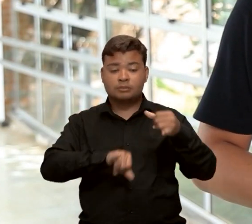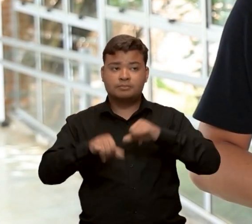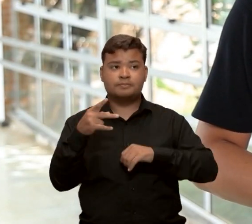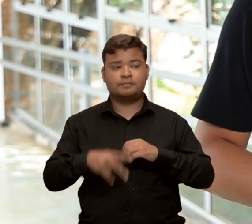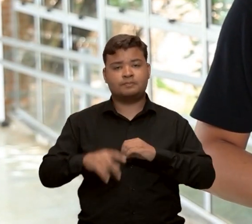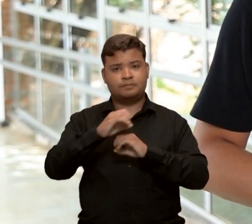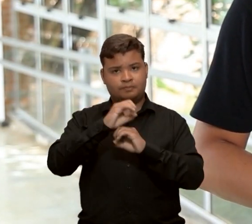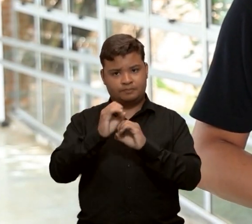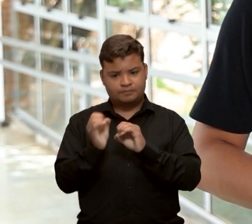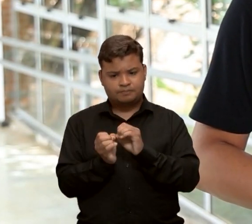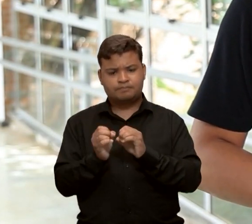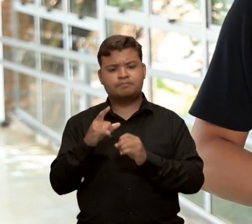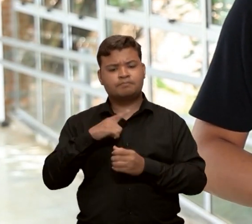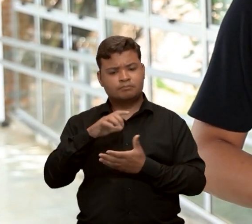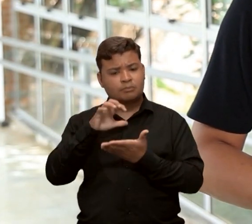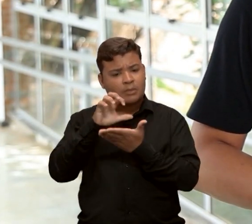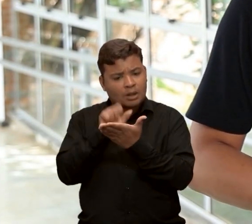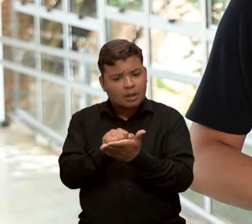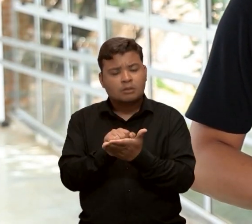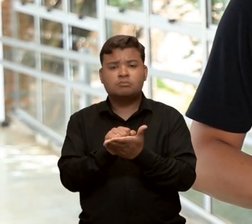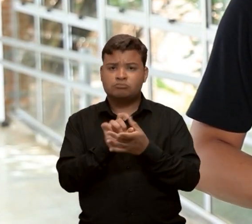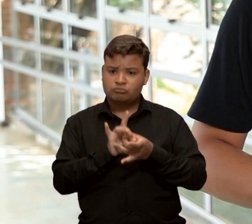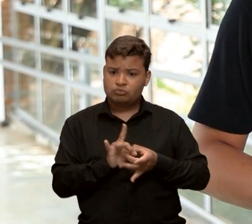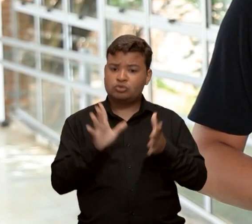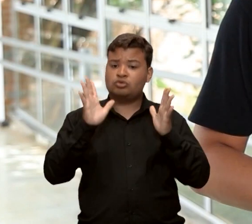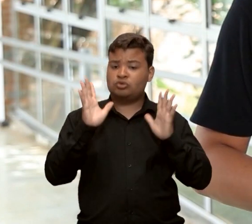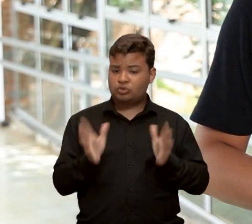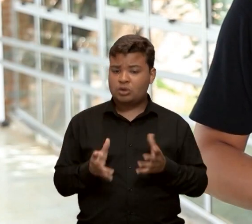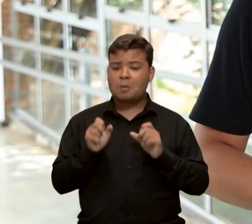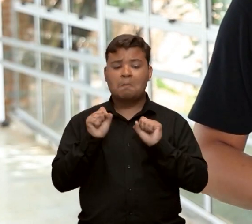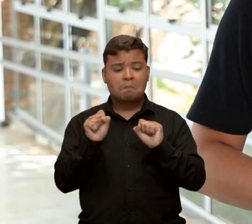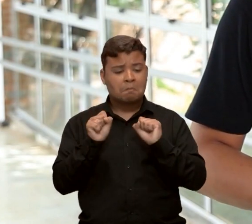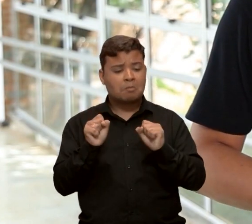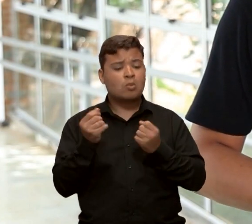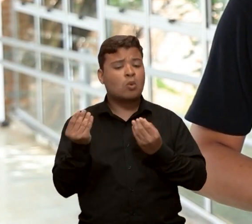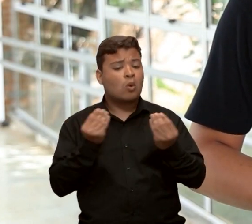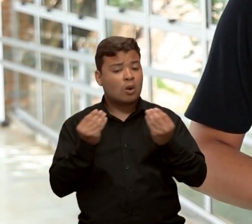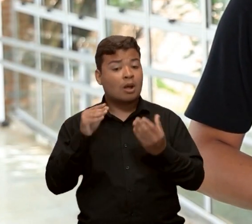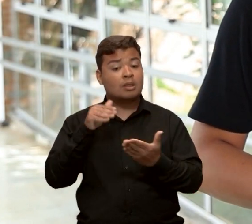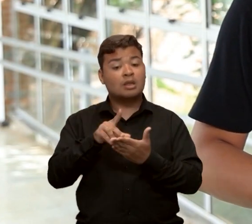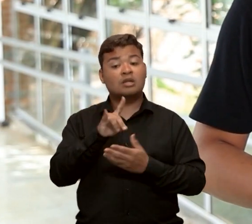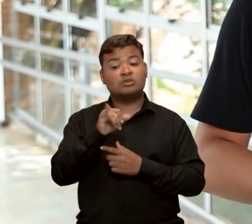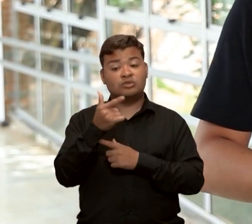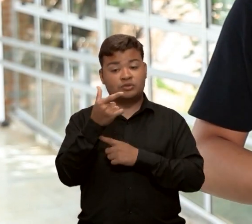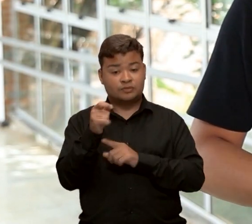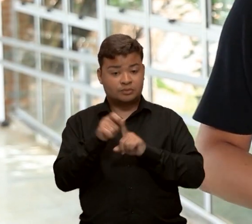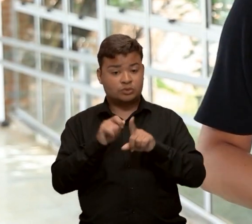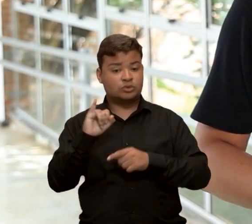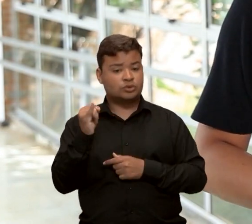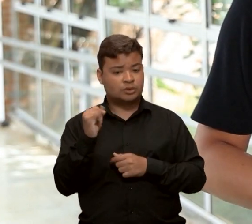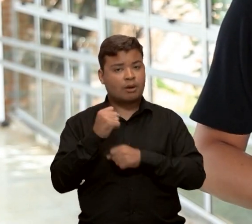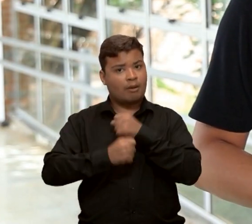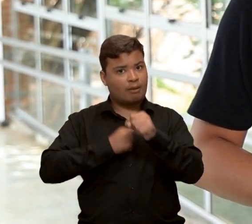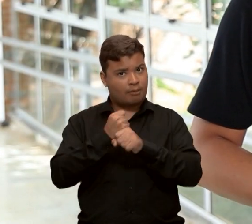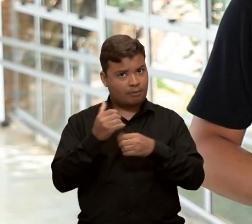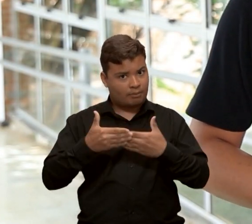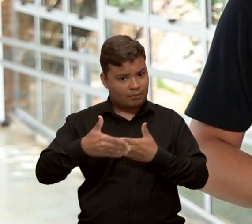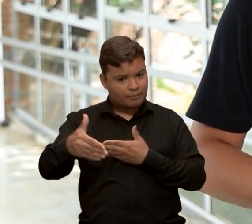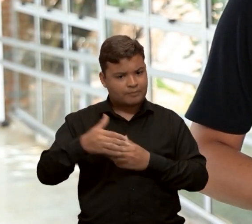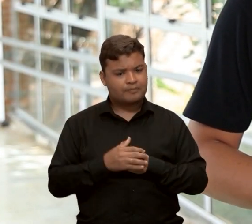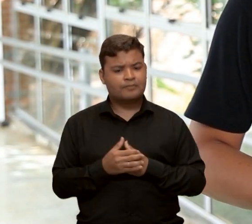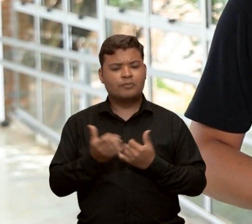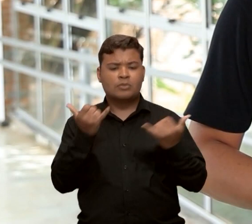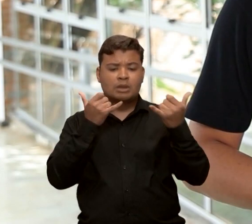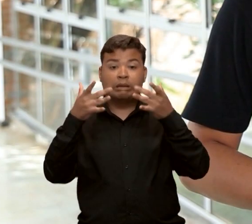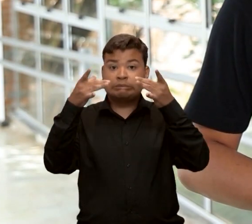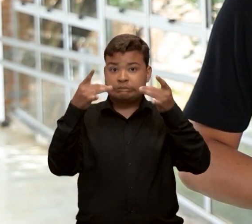UFG. As inscrições já estão abertas e podem ser realizadas até o dia 20 de janeiro do próximo ano. Para mais